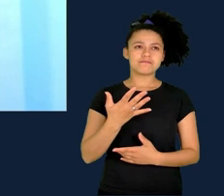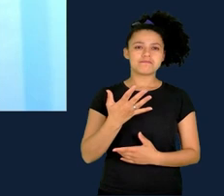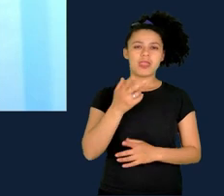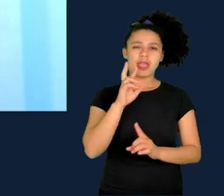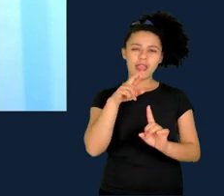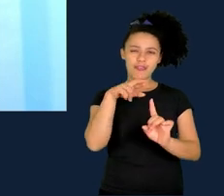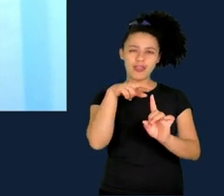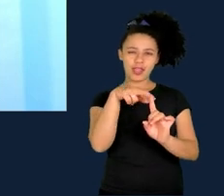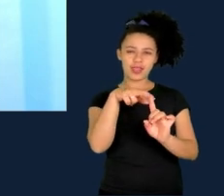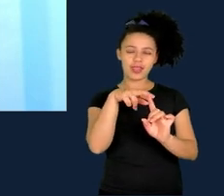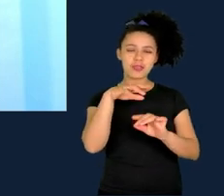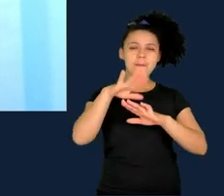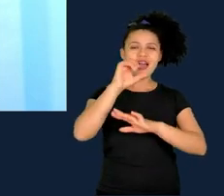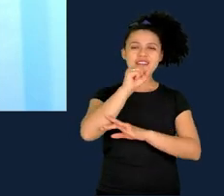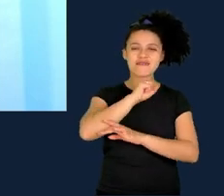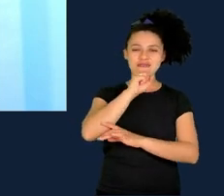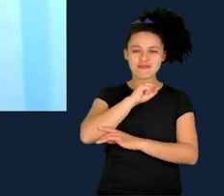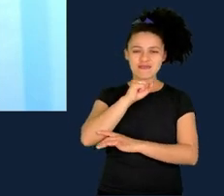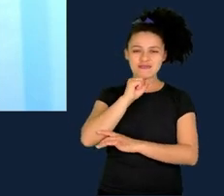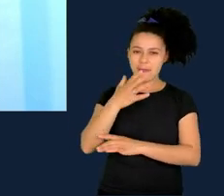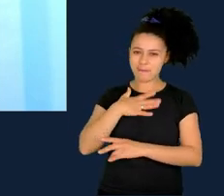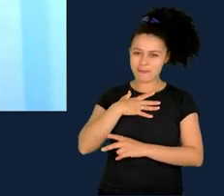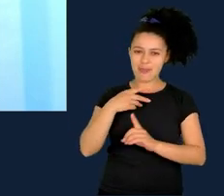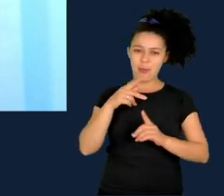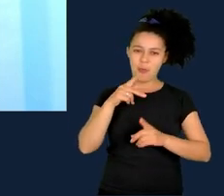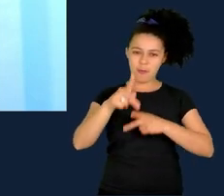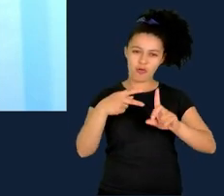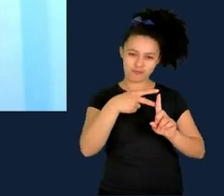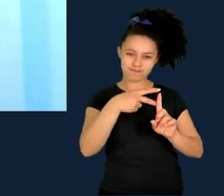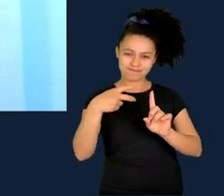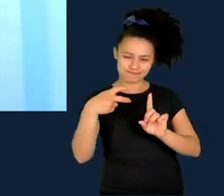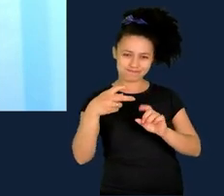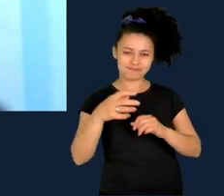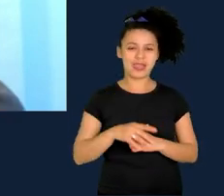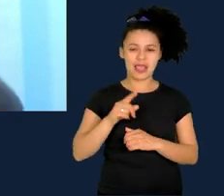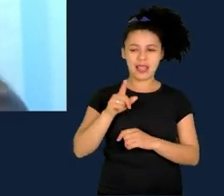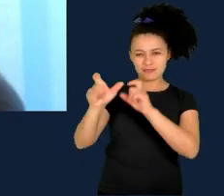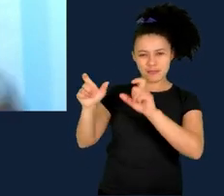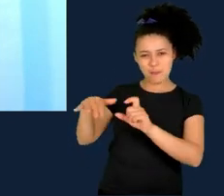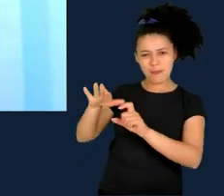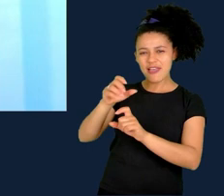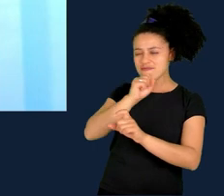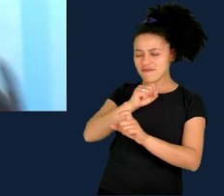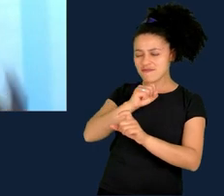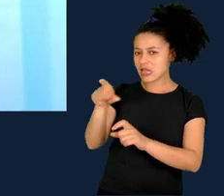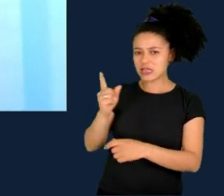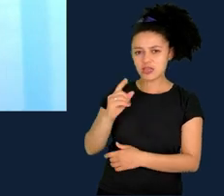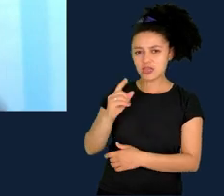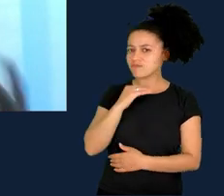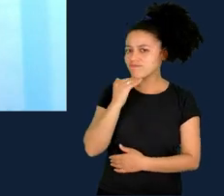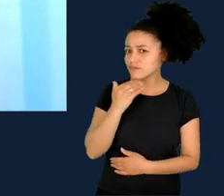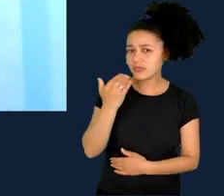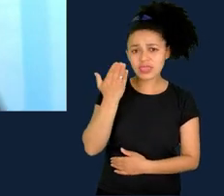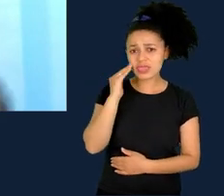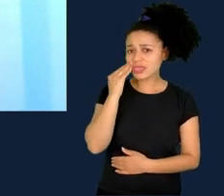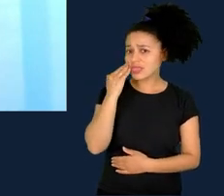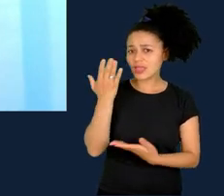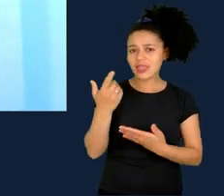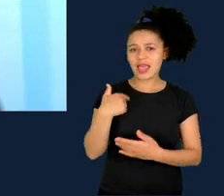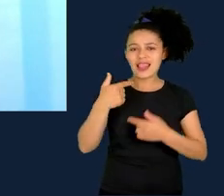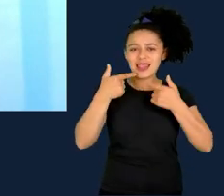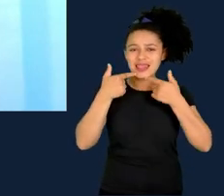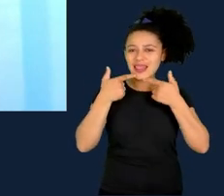velhos da minha terra indígena, que eles não conseguiriam entender essa dimensão, essa